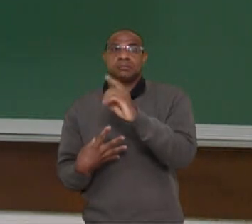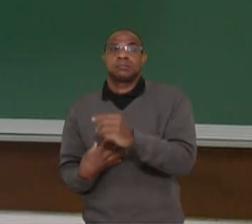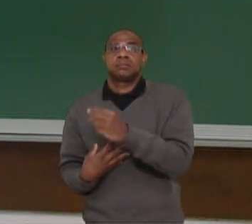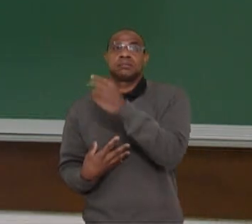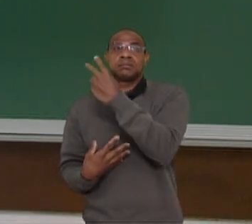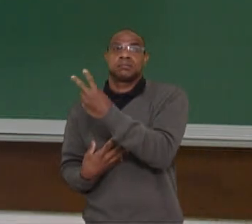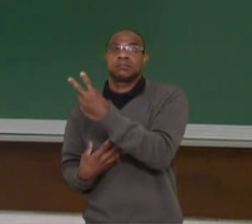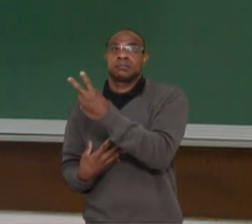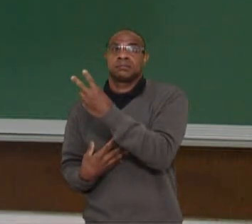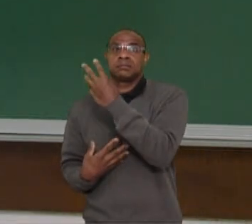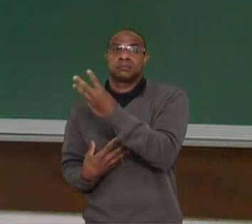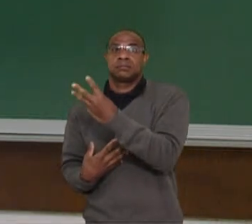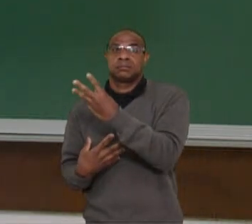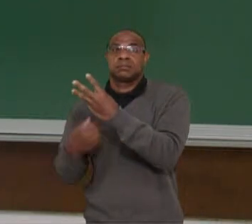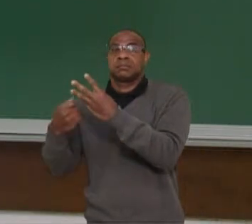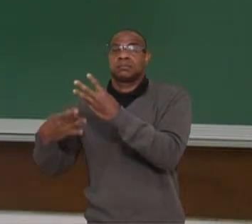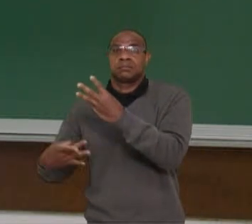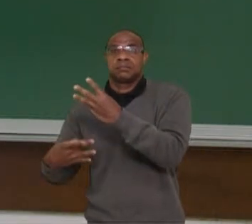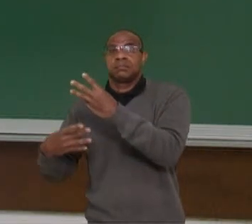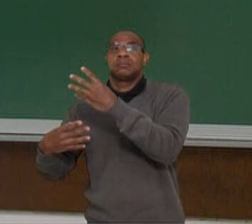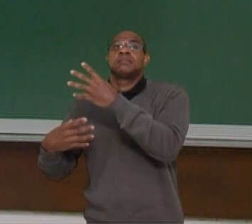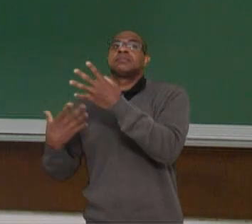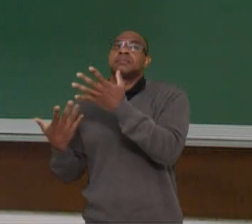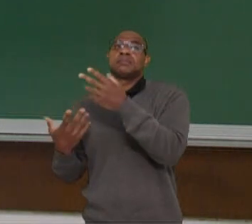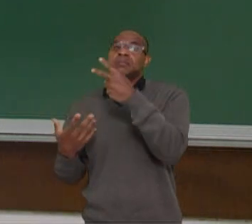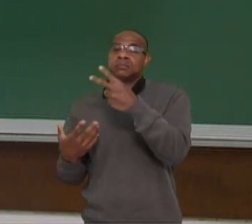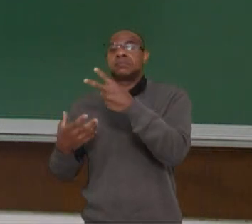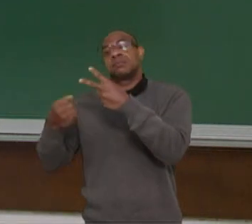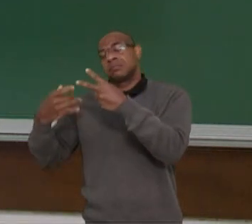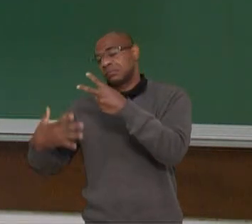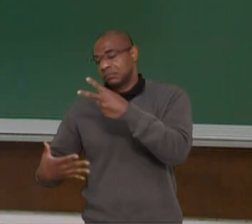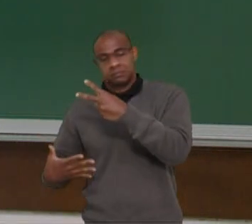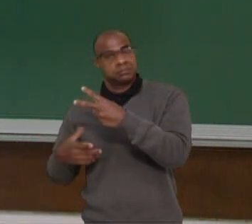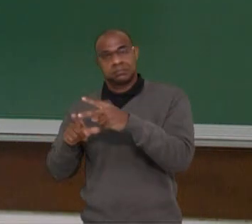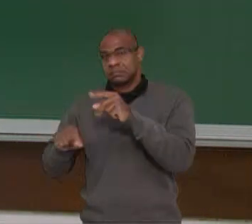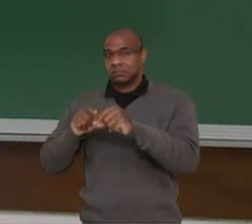eu escolher o 3, eu tenho 4 opções, e assim por diante. Tá?